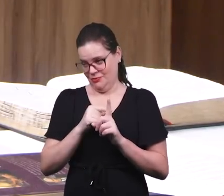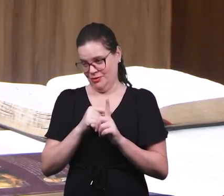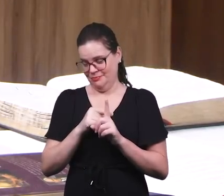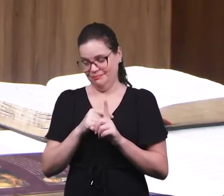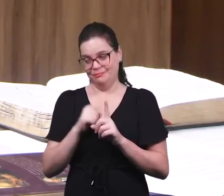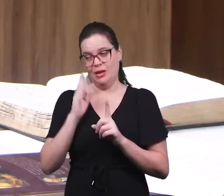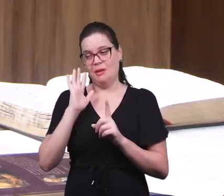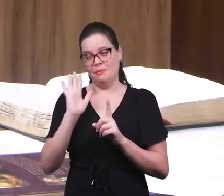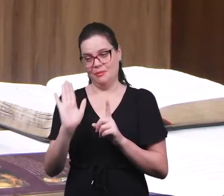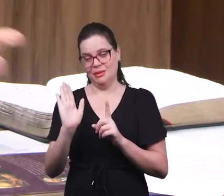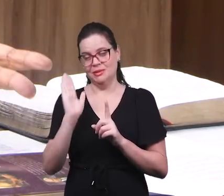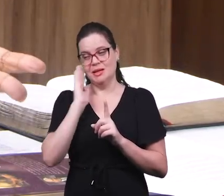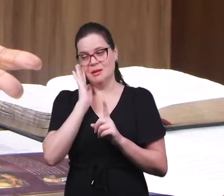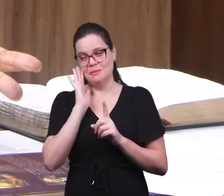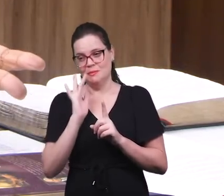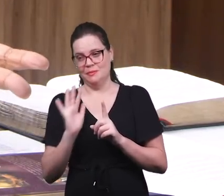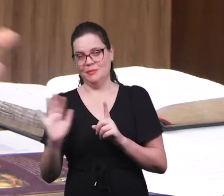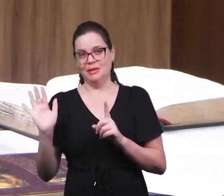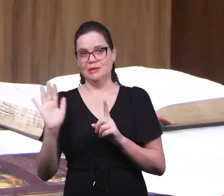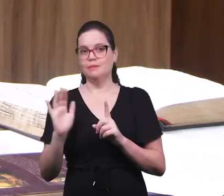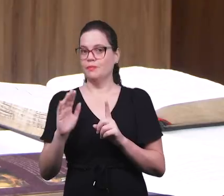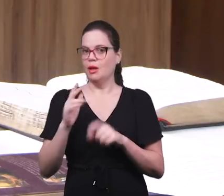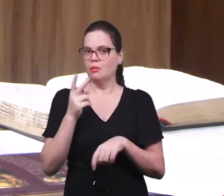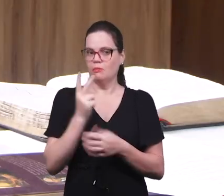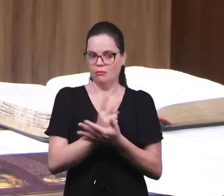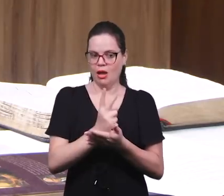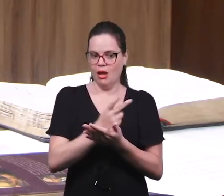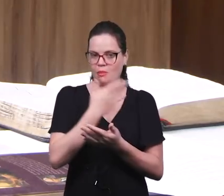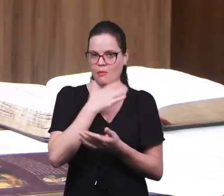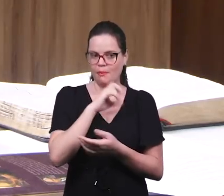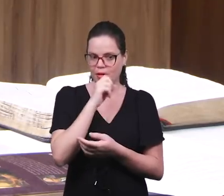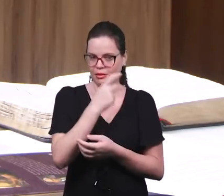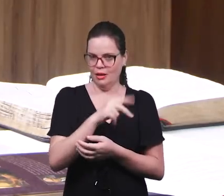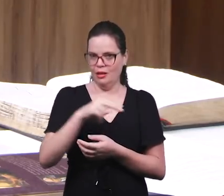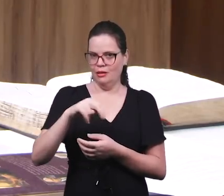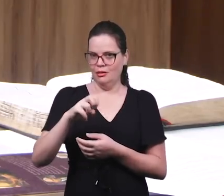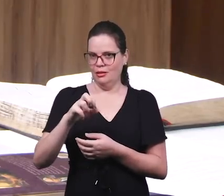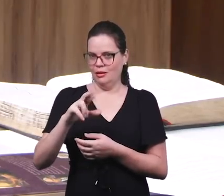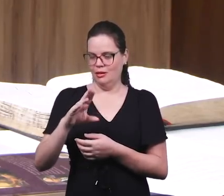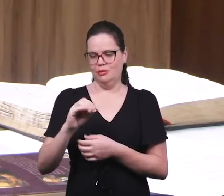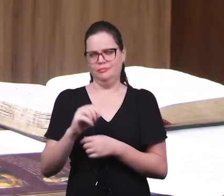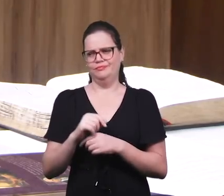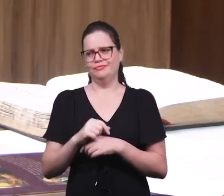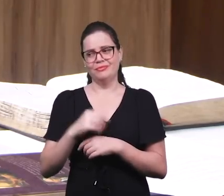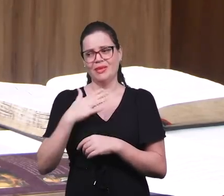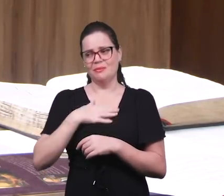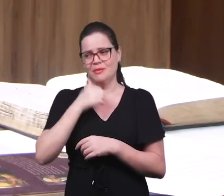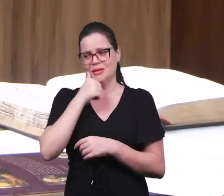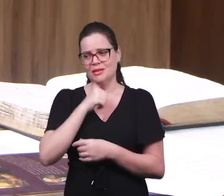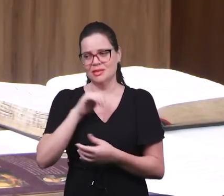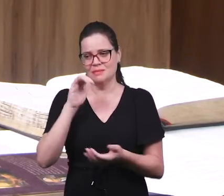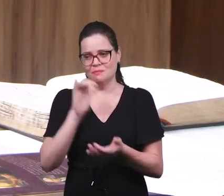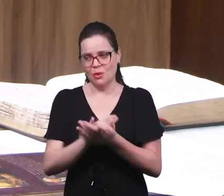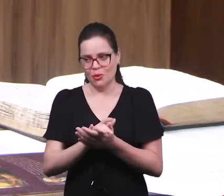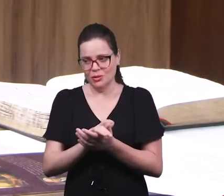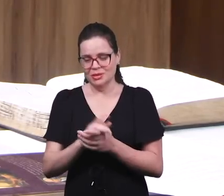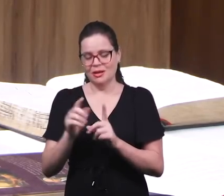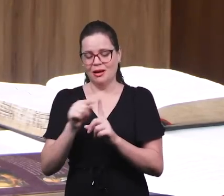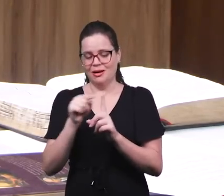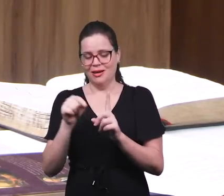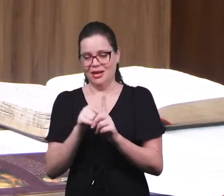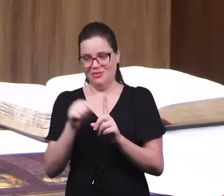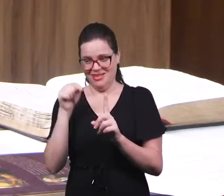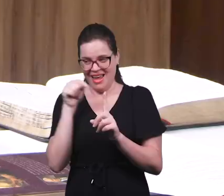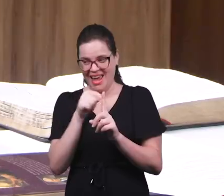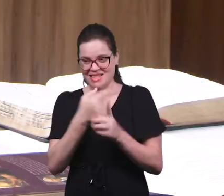Se você... Aí o pai mesmo de Nero falou, coisa boa de mim, Agripina, de eu, Agripina,